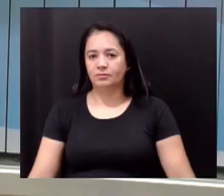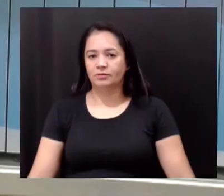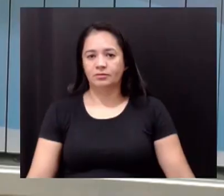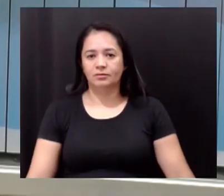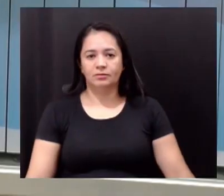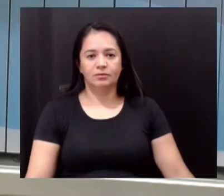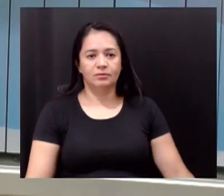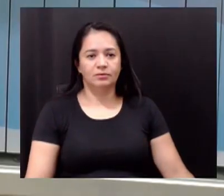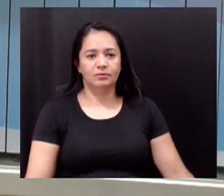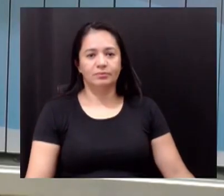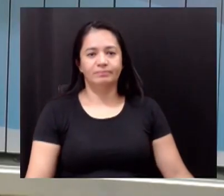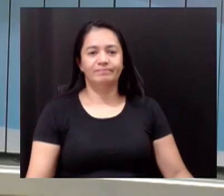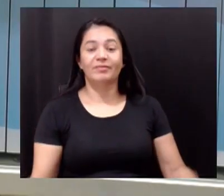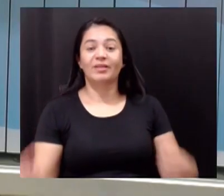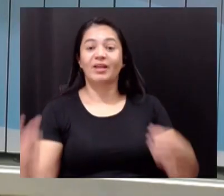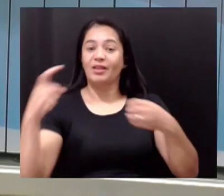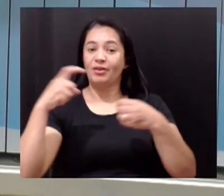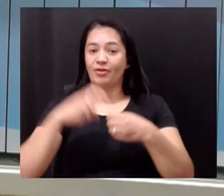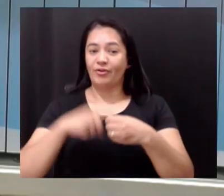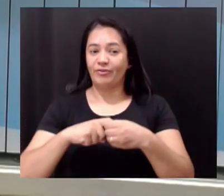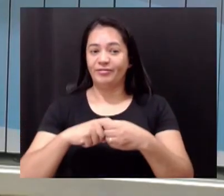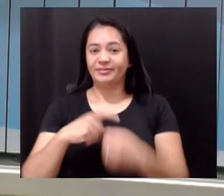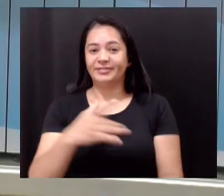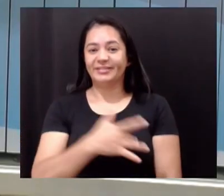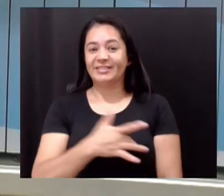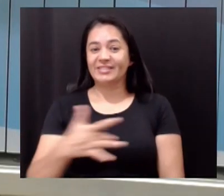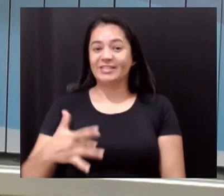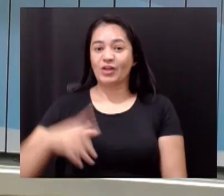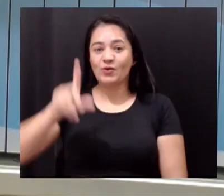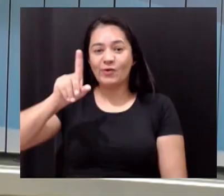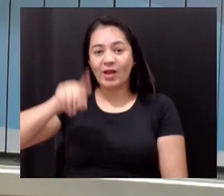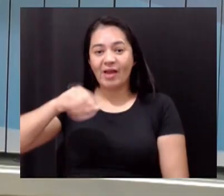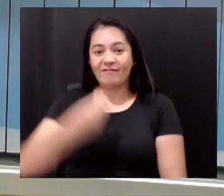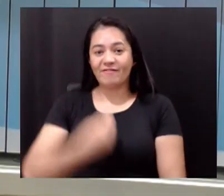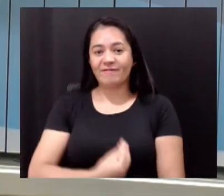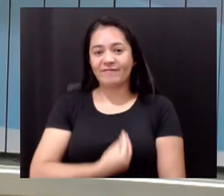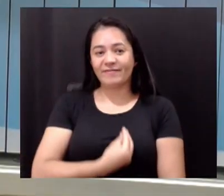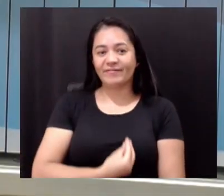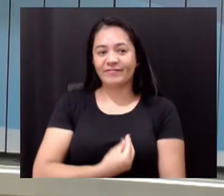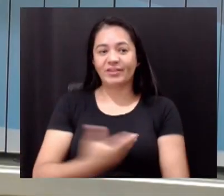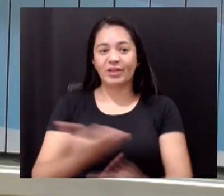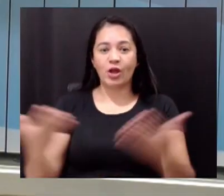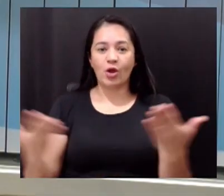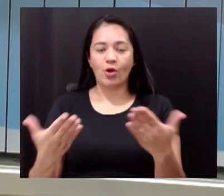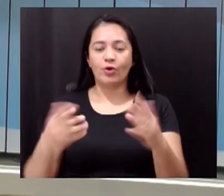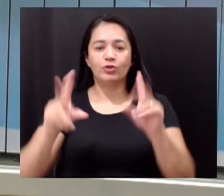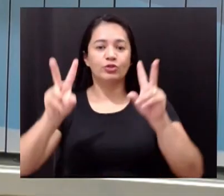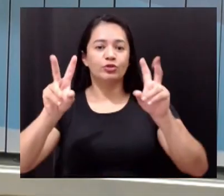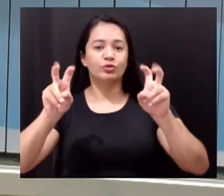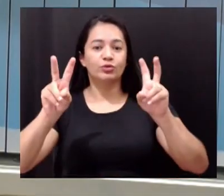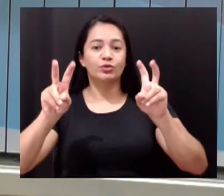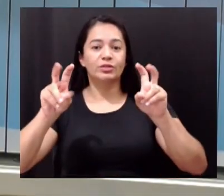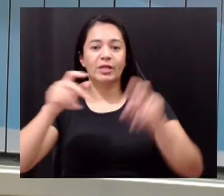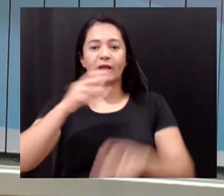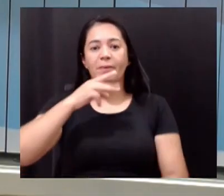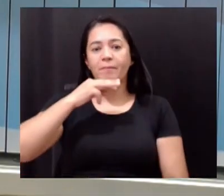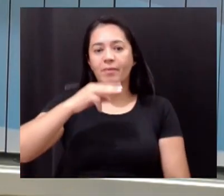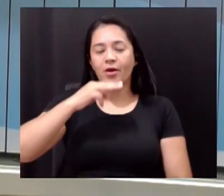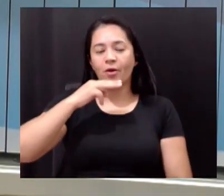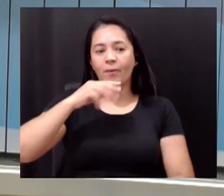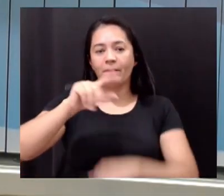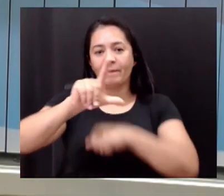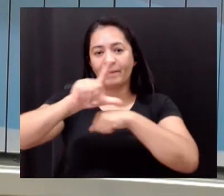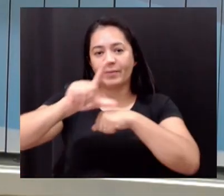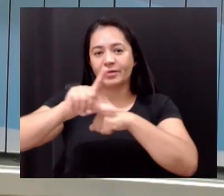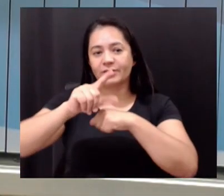Estamos de volta com o Saúde é Vida e hoje falando sobre o Março Lilás, que é o mês de luta contra o câncer do